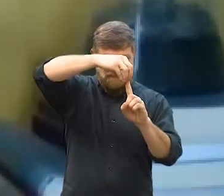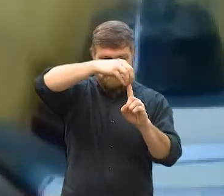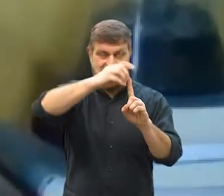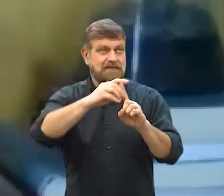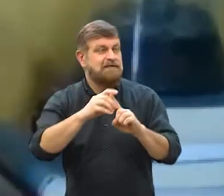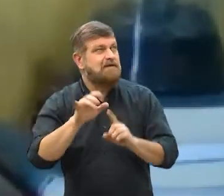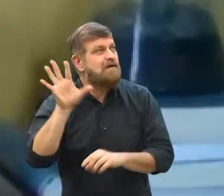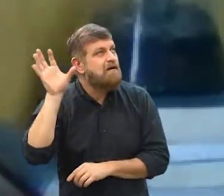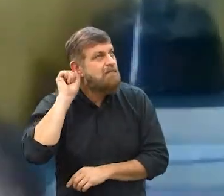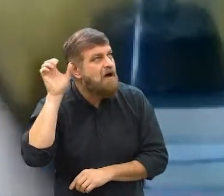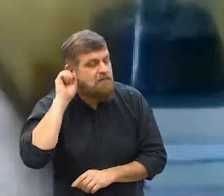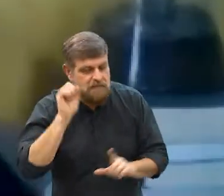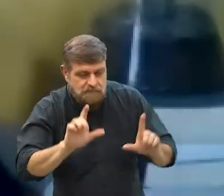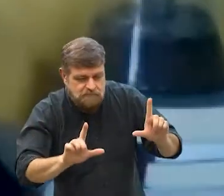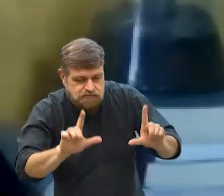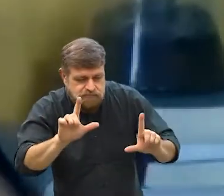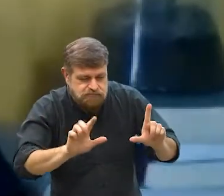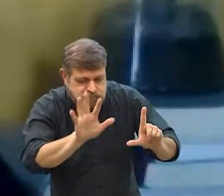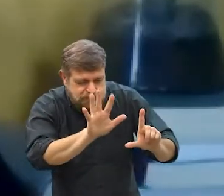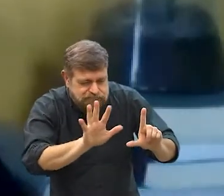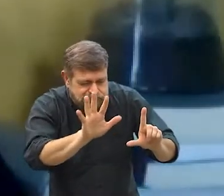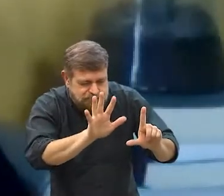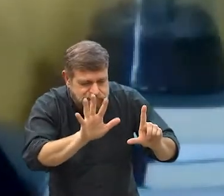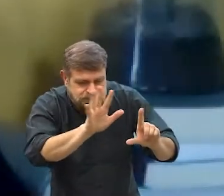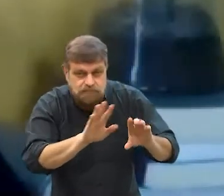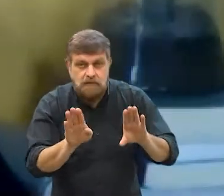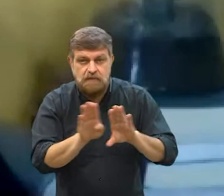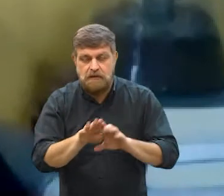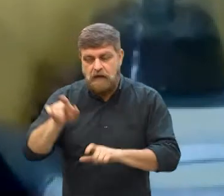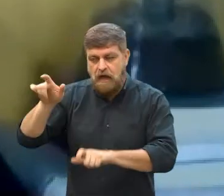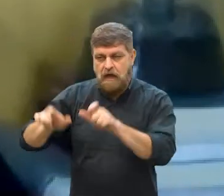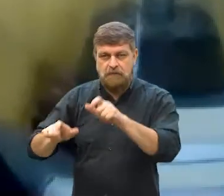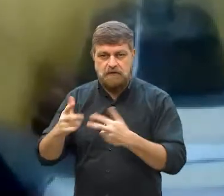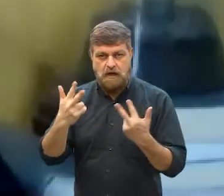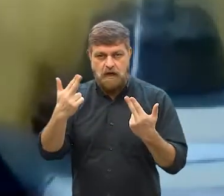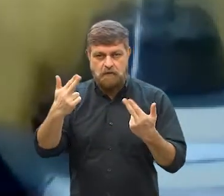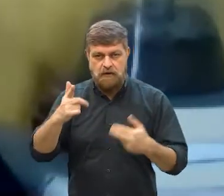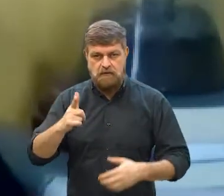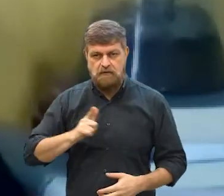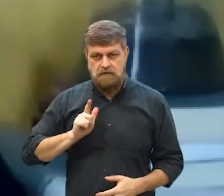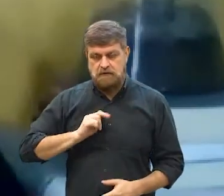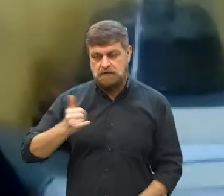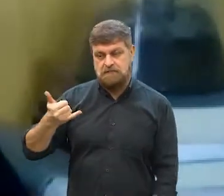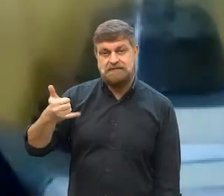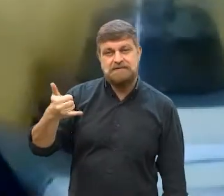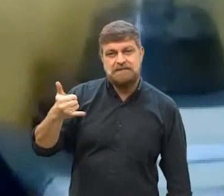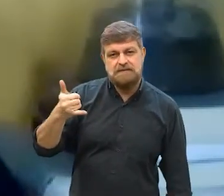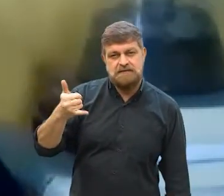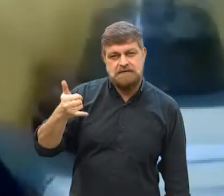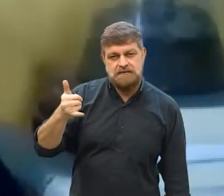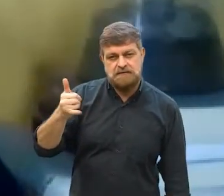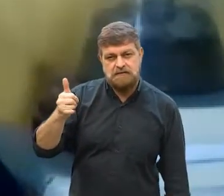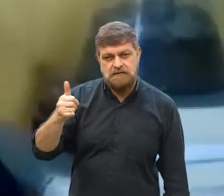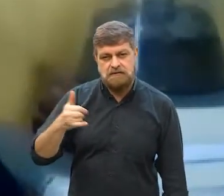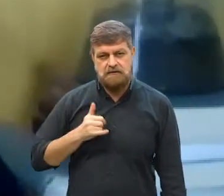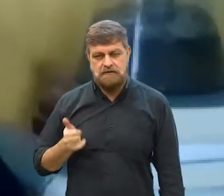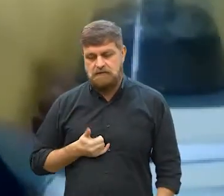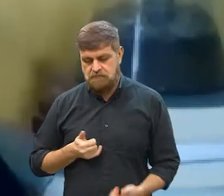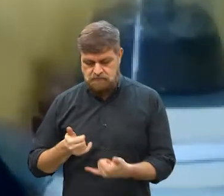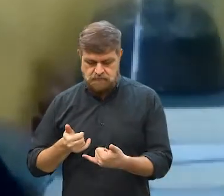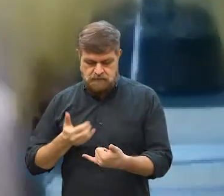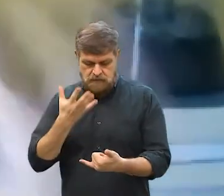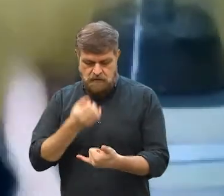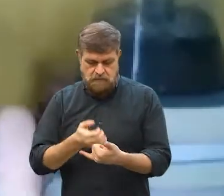rádio para pegar e eu tenho a pessoa que está que nem eu aqui para ir aqui ó através do celular eu vou estar